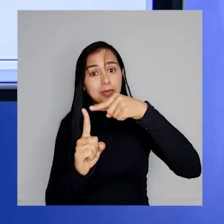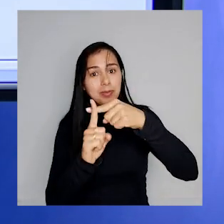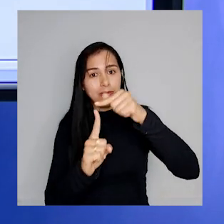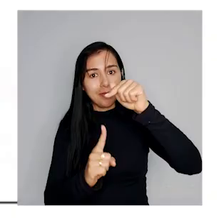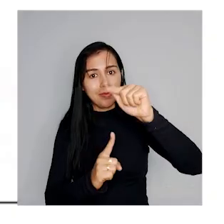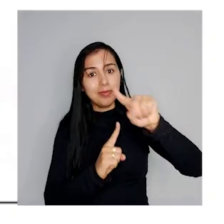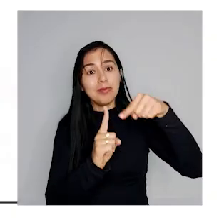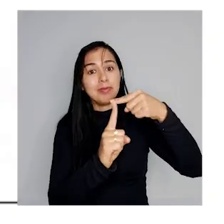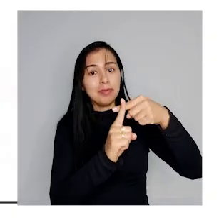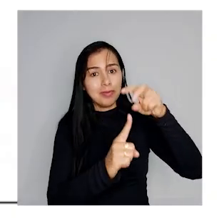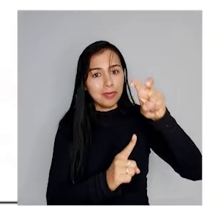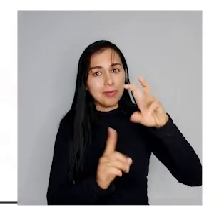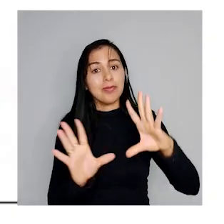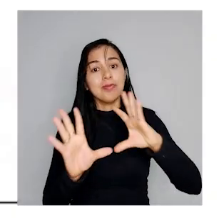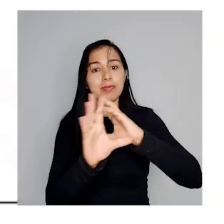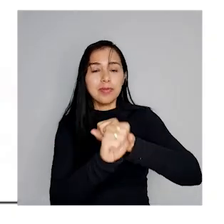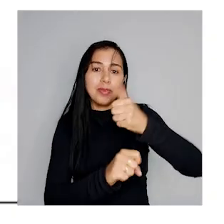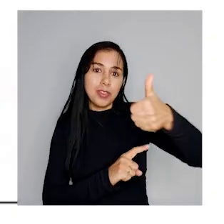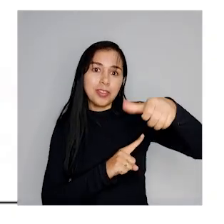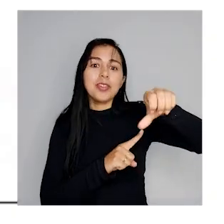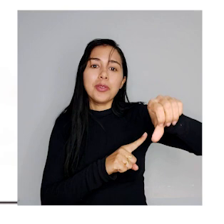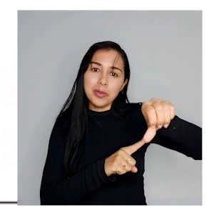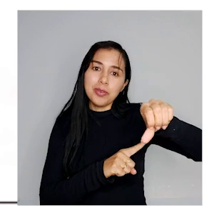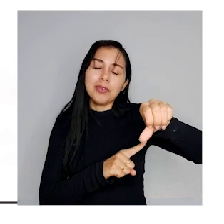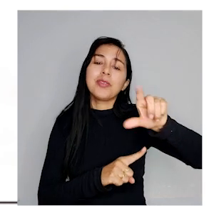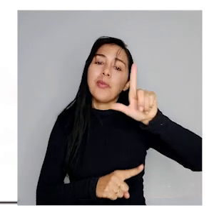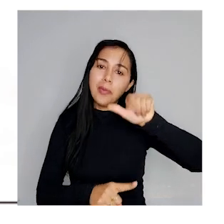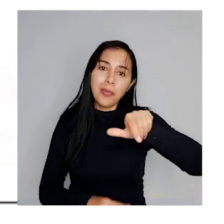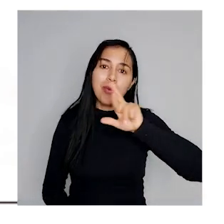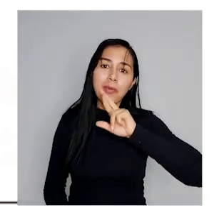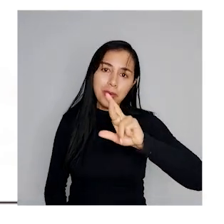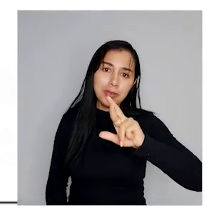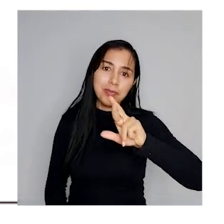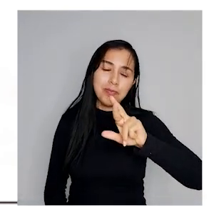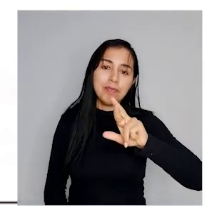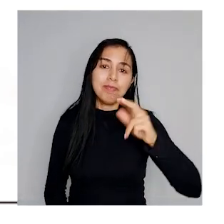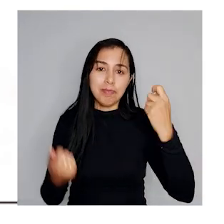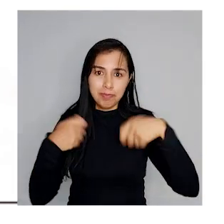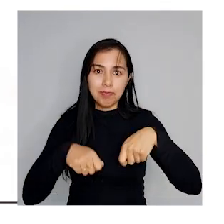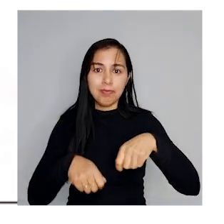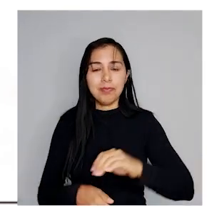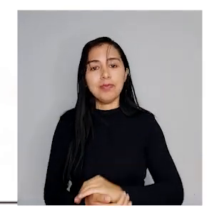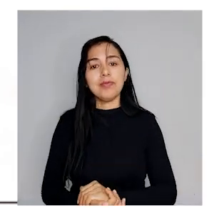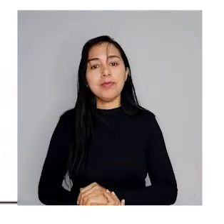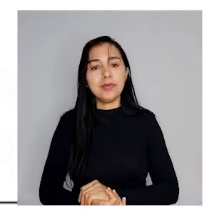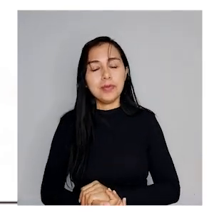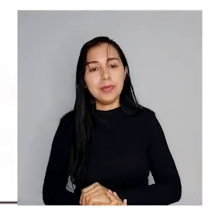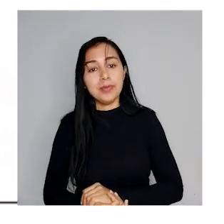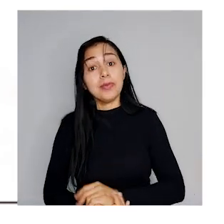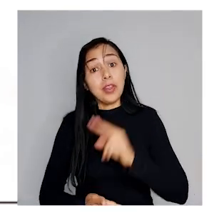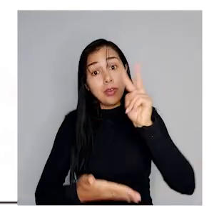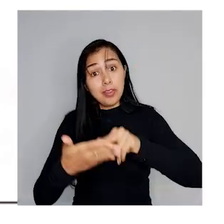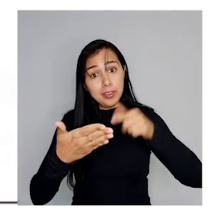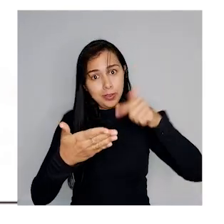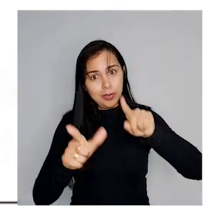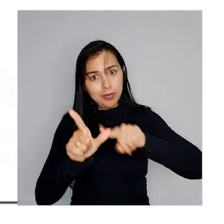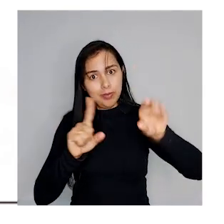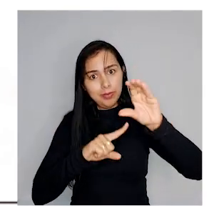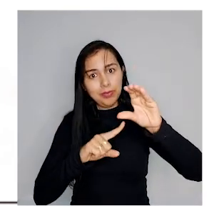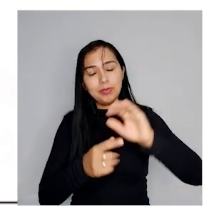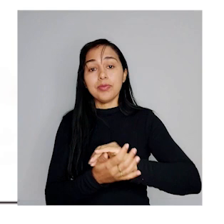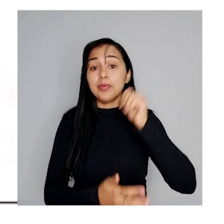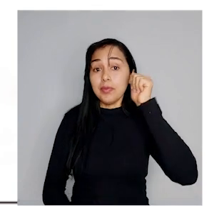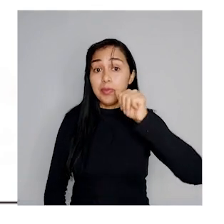uma configuração, né, que dá para a gente responder. Então, ó, vamos fazer aqui a leitura novamente do item C. Mariana